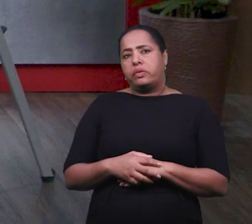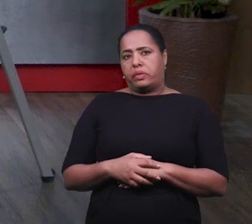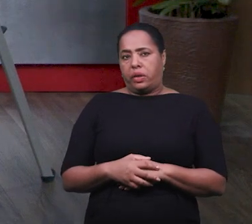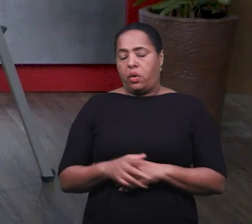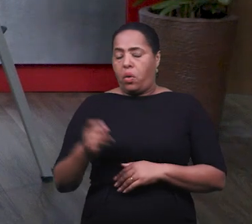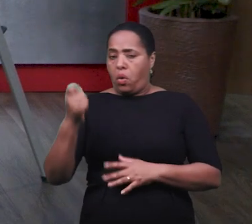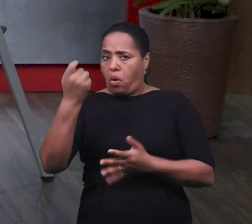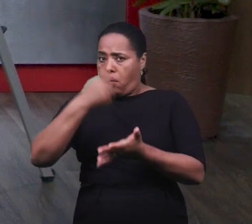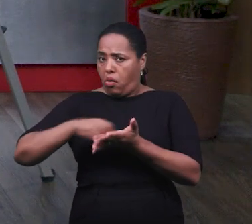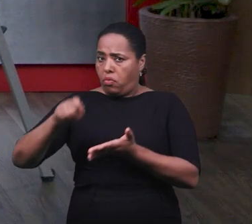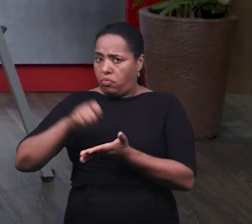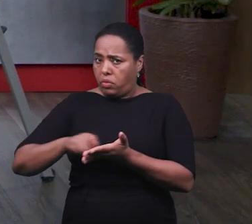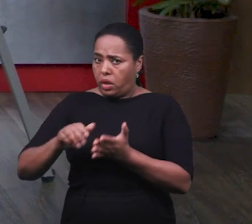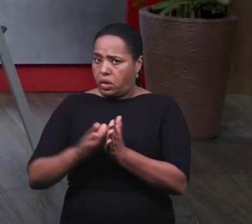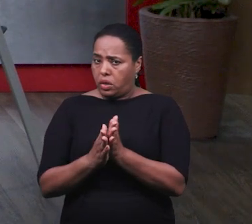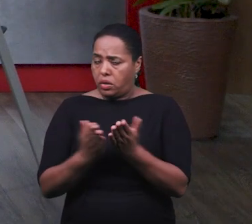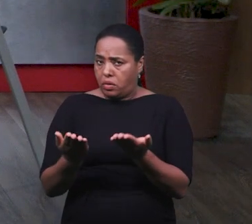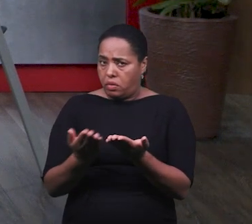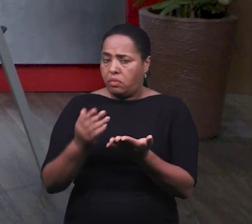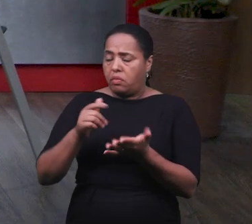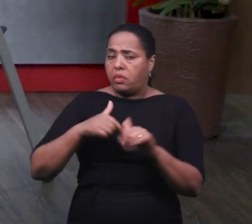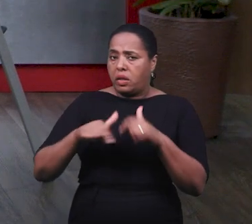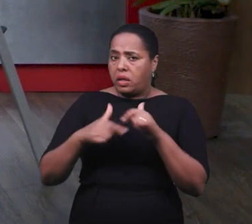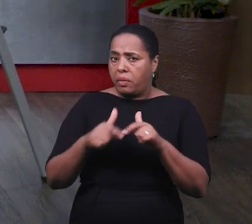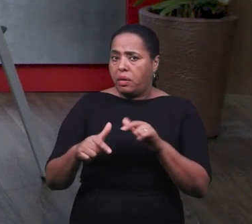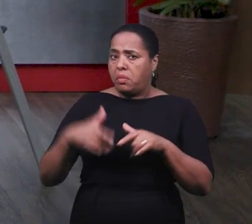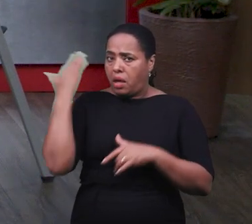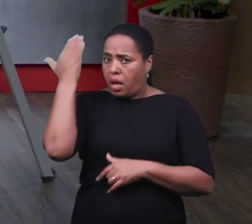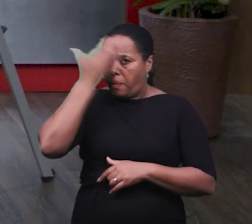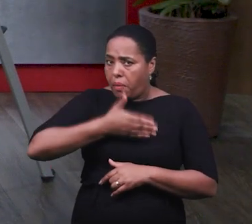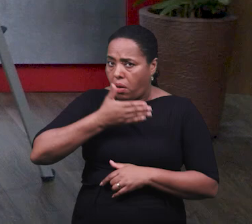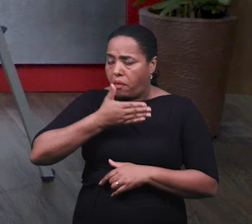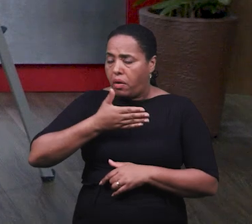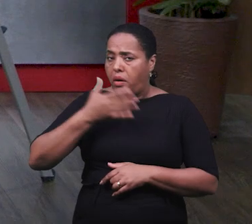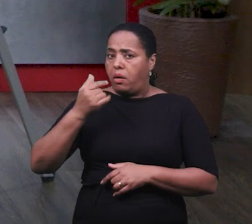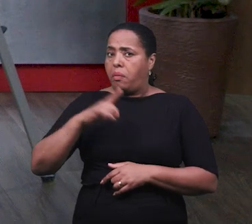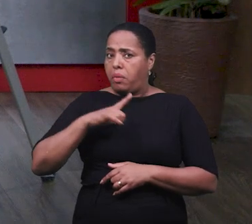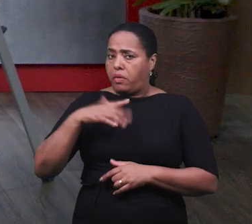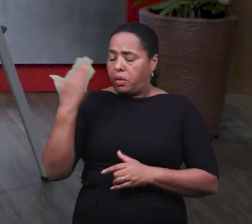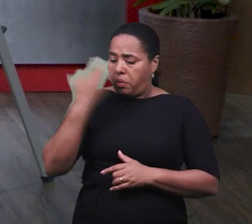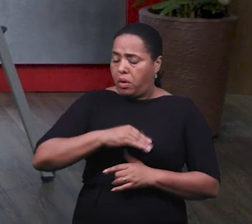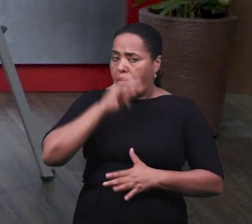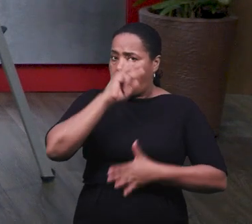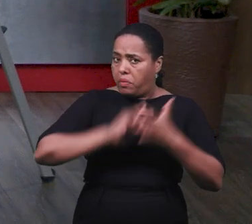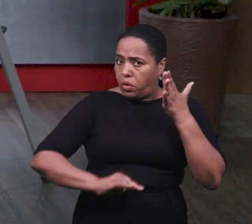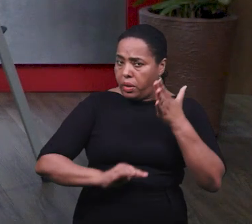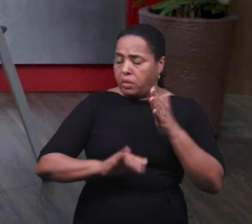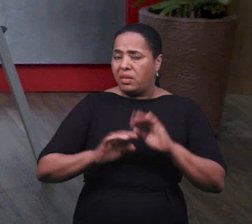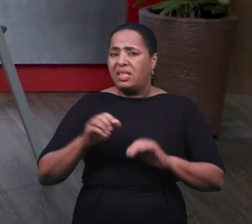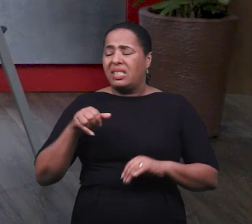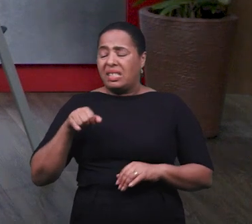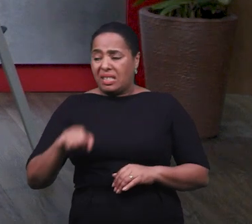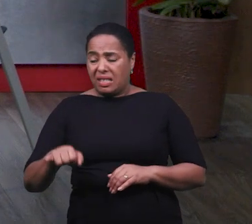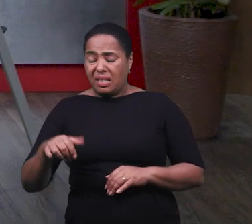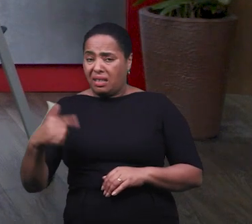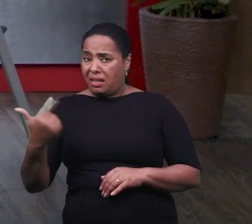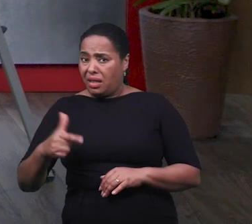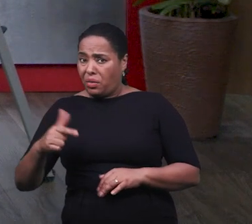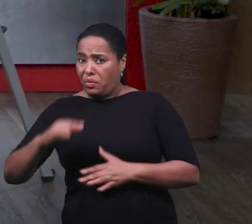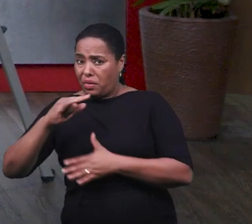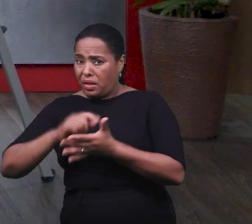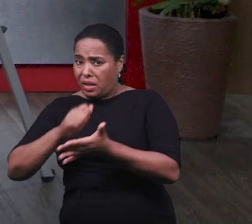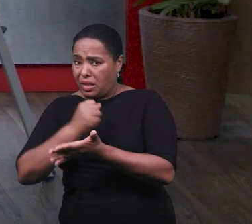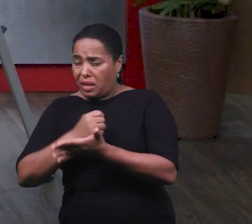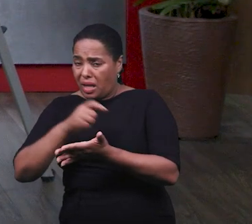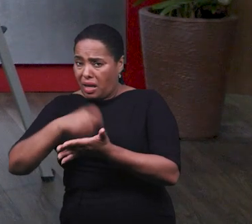outros registros depois ou não, mas mesmo assim, existe já aquela prova. Já é uma prova material, uma prova documental. Se ela não tiver esse